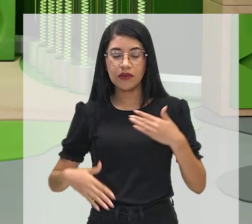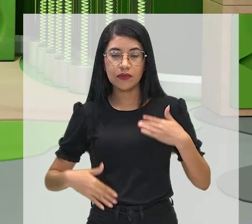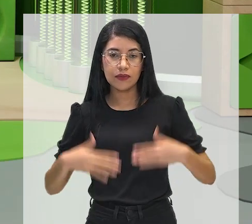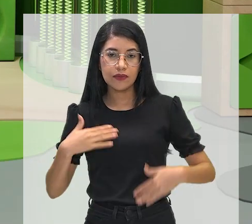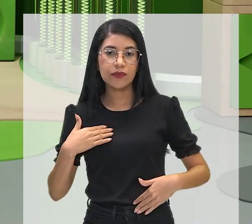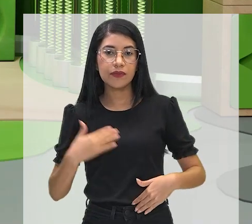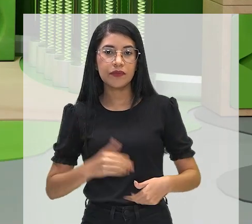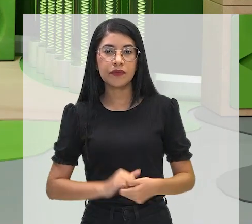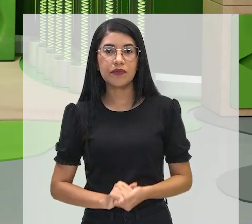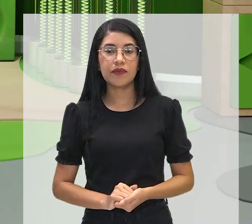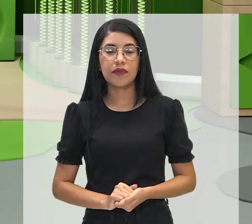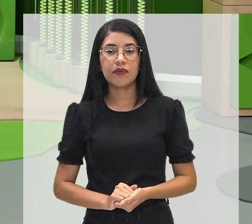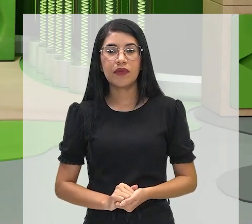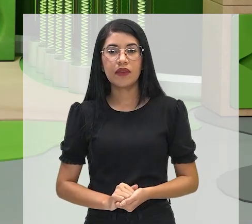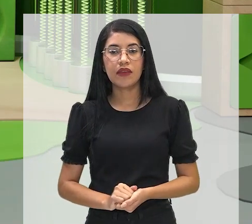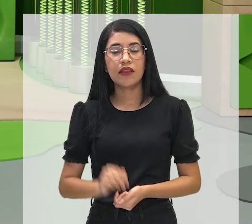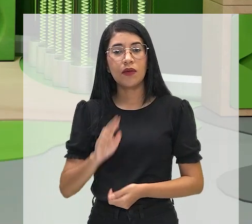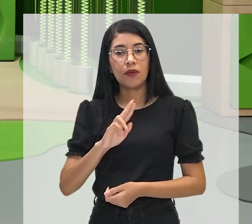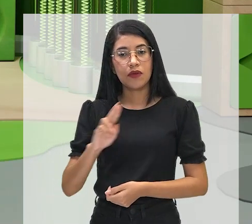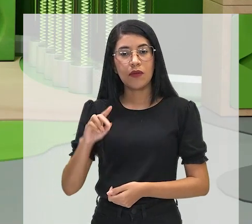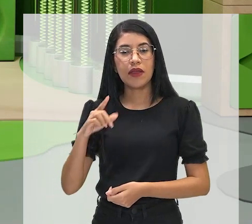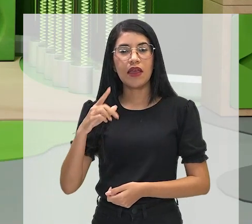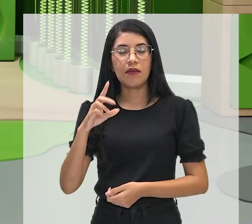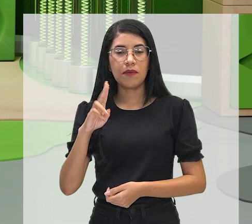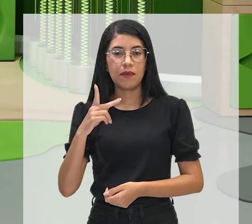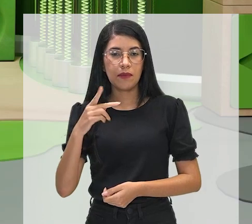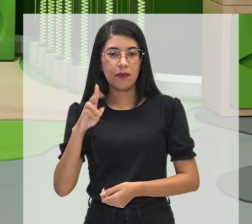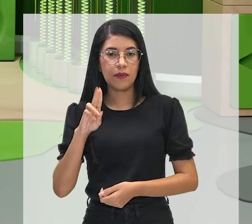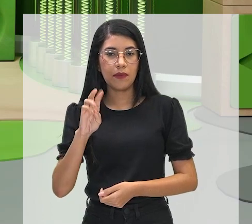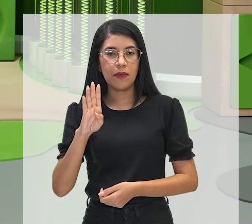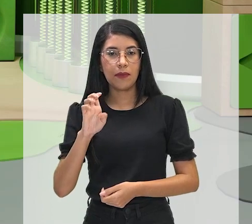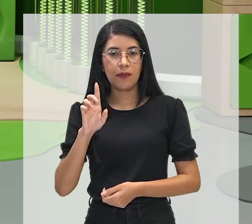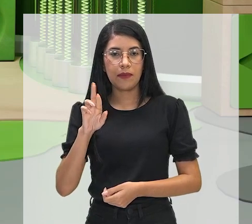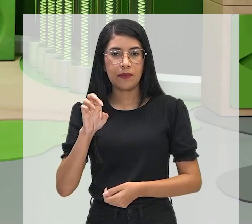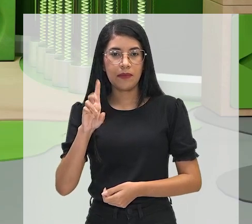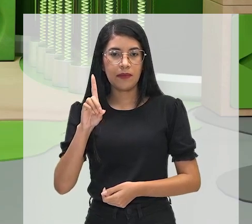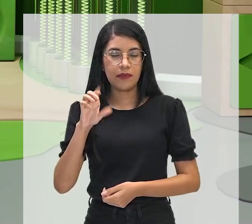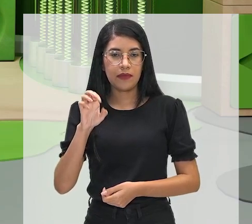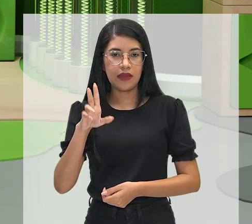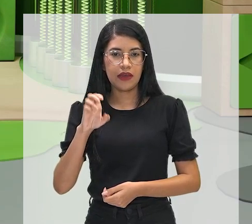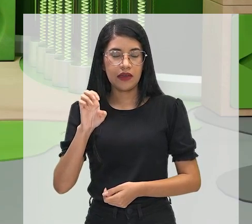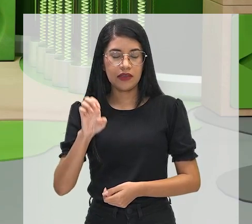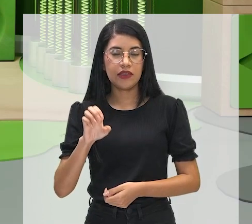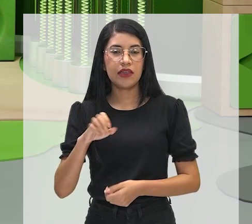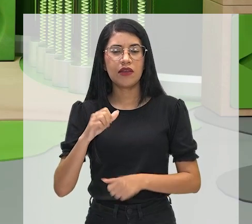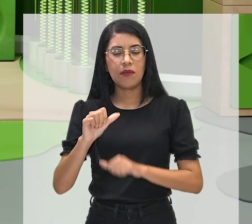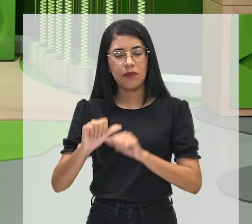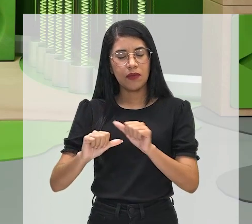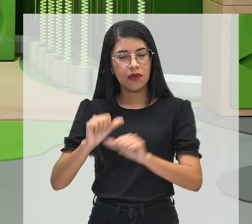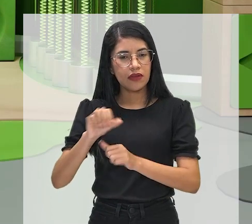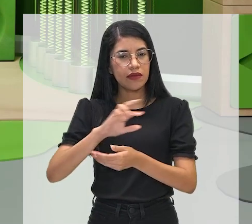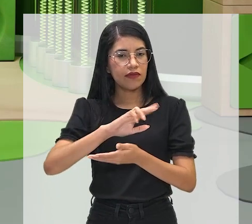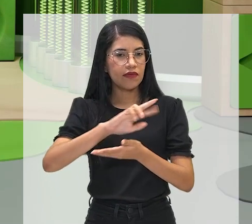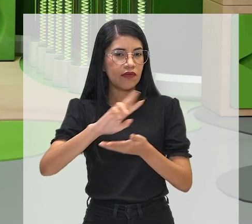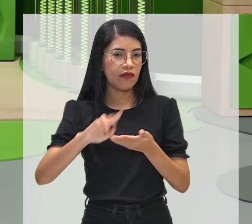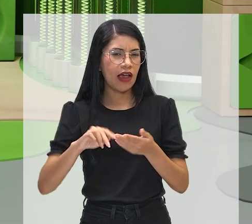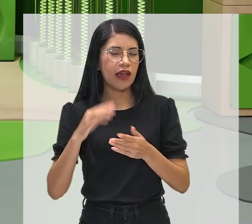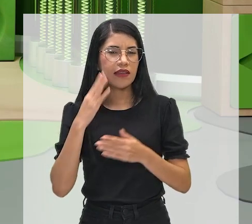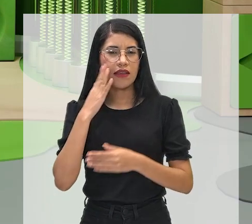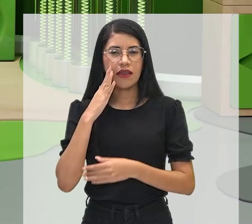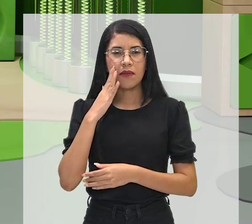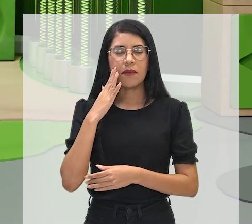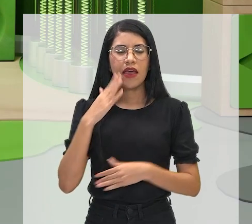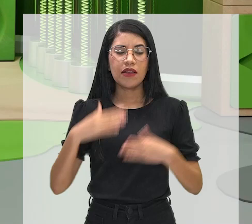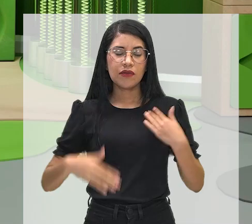que o corpo vai passar e ela é chamada então de puberdade. Vai ocorrer uma série de transformações na